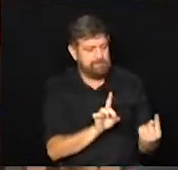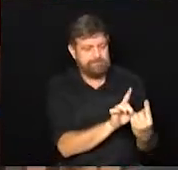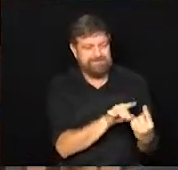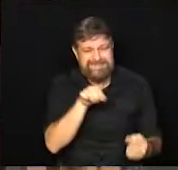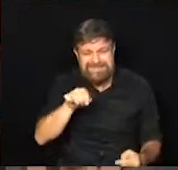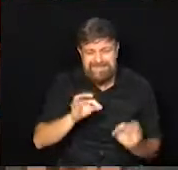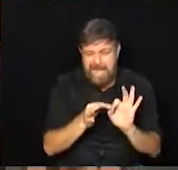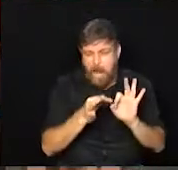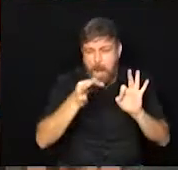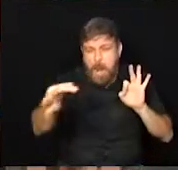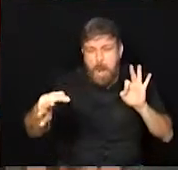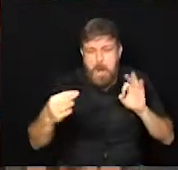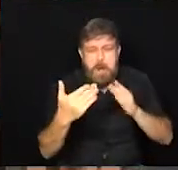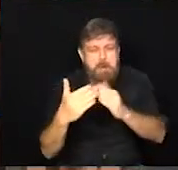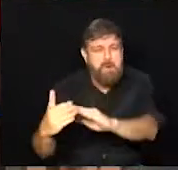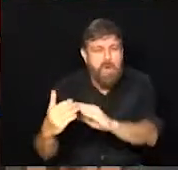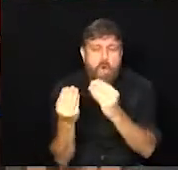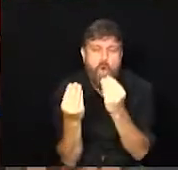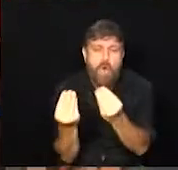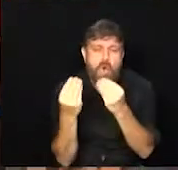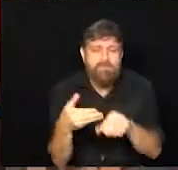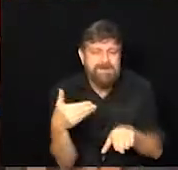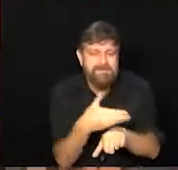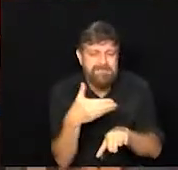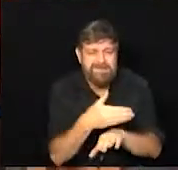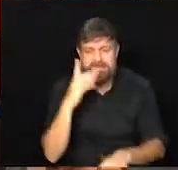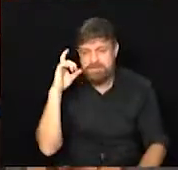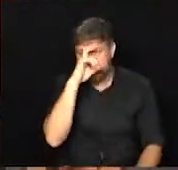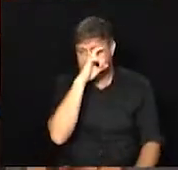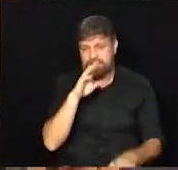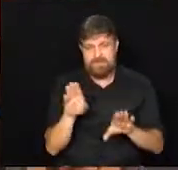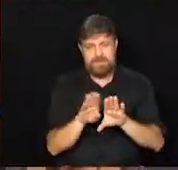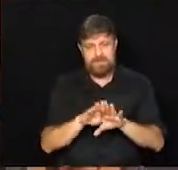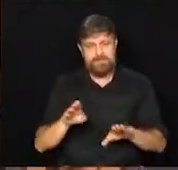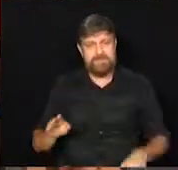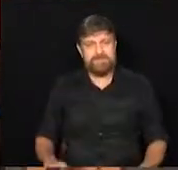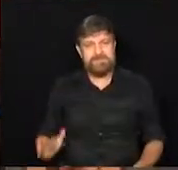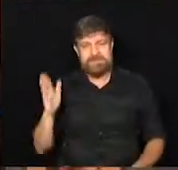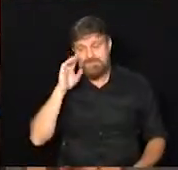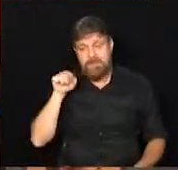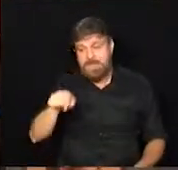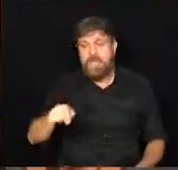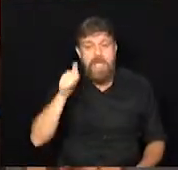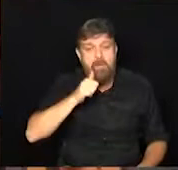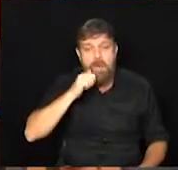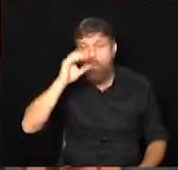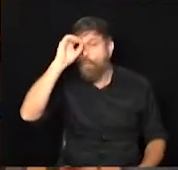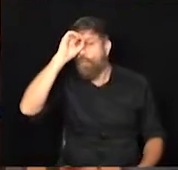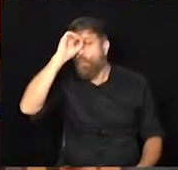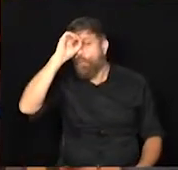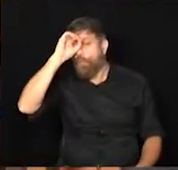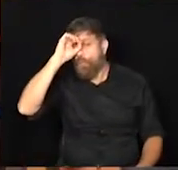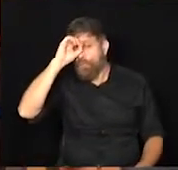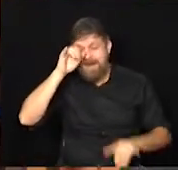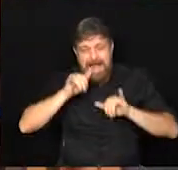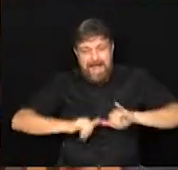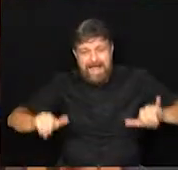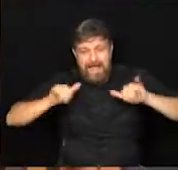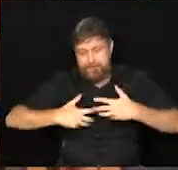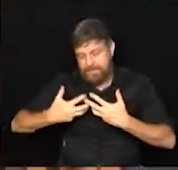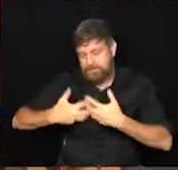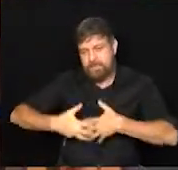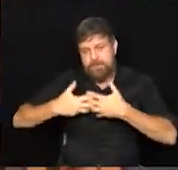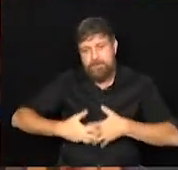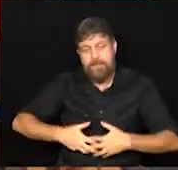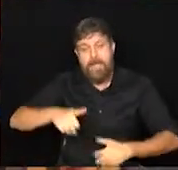e tanto do ponto de vista da dificuldade do acesso, como também do desconhecimento. Né, a falta de campanhas efetivas para